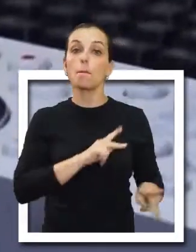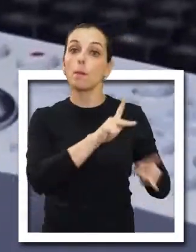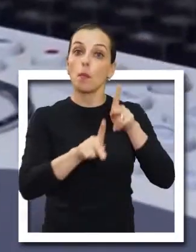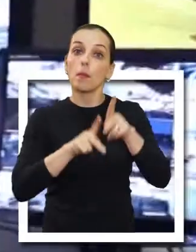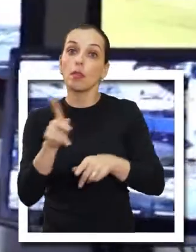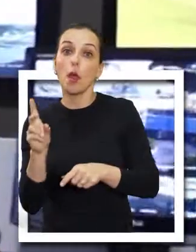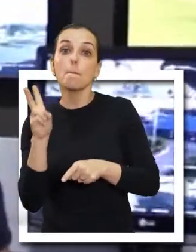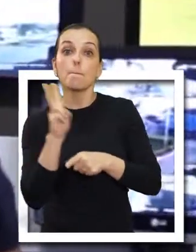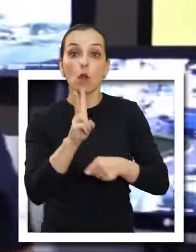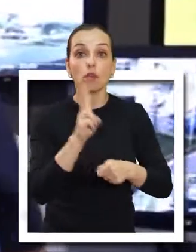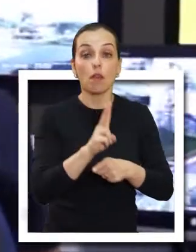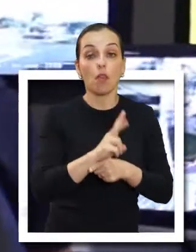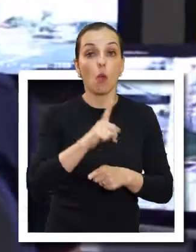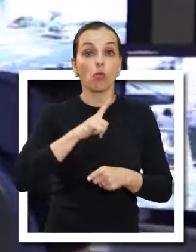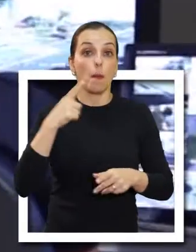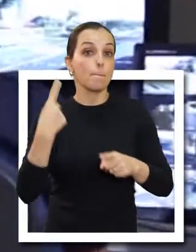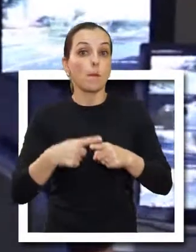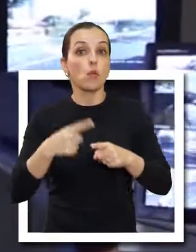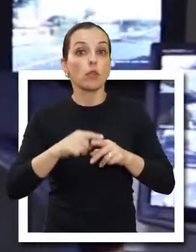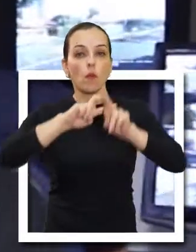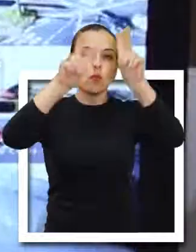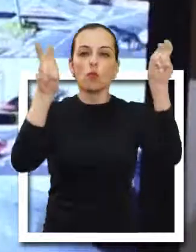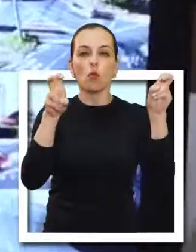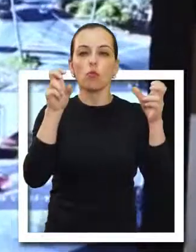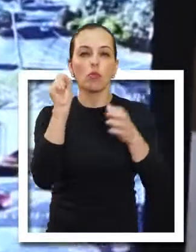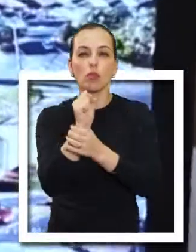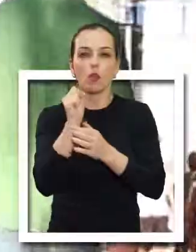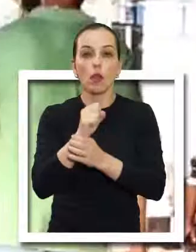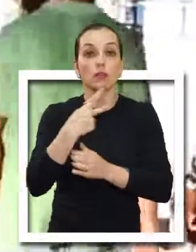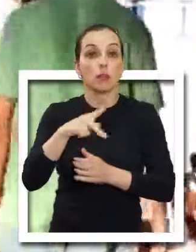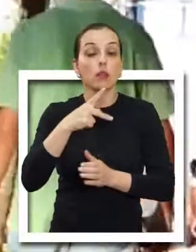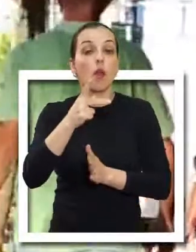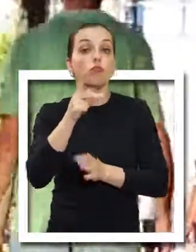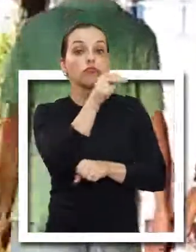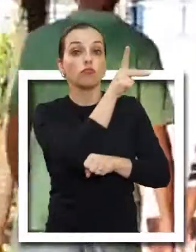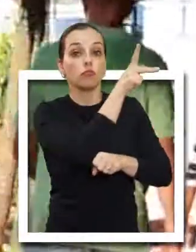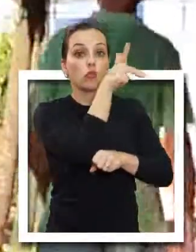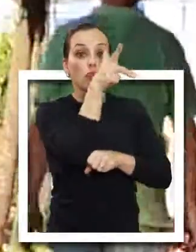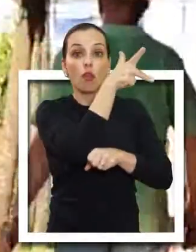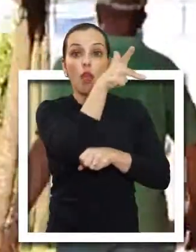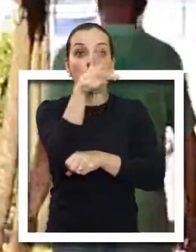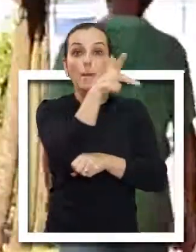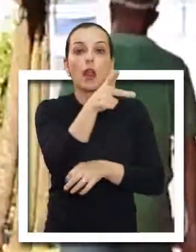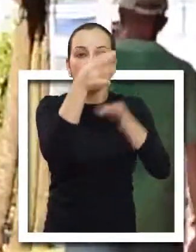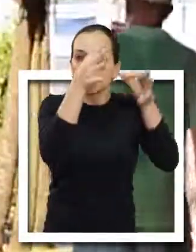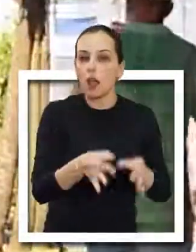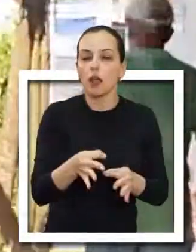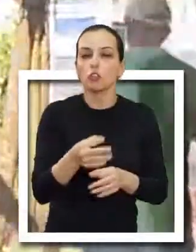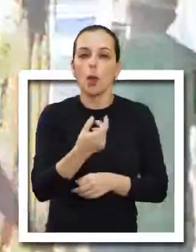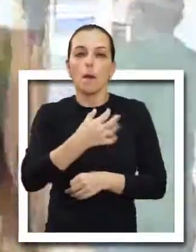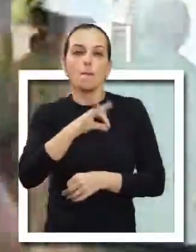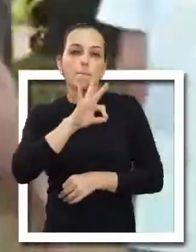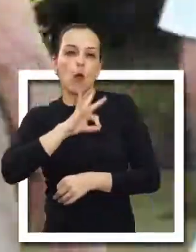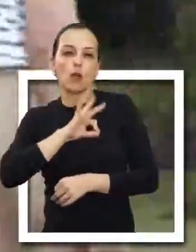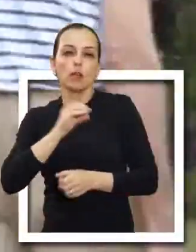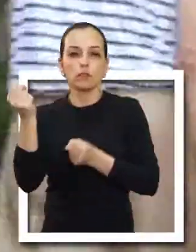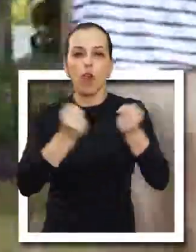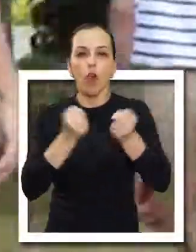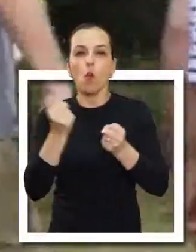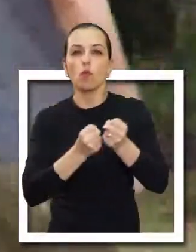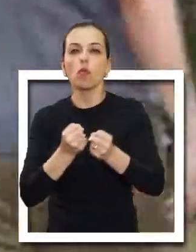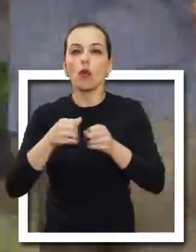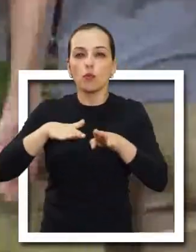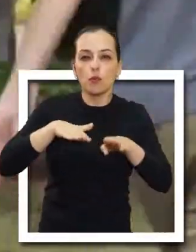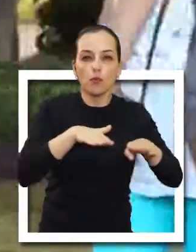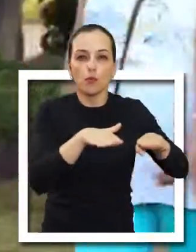A segurança conta com um sistema de monitoramento eficaz e frota apropriada para servir a população com a agilidade